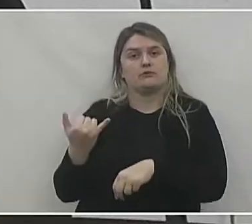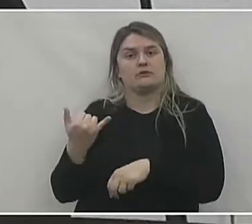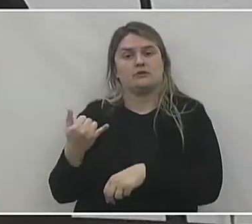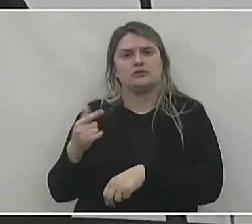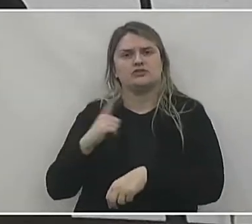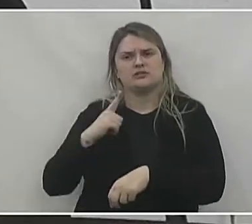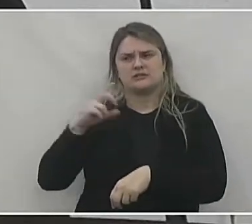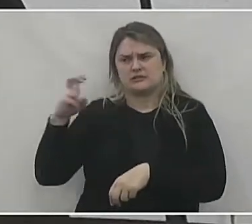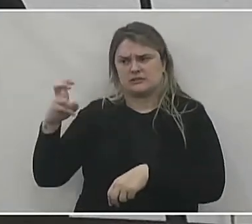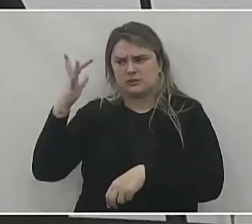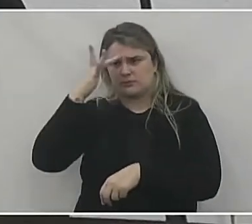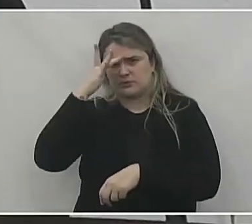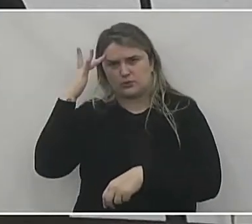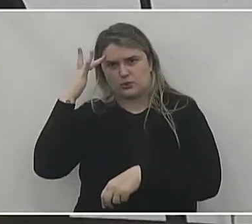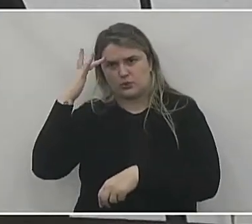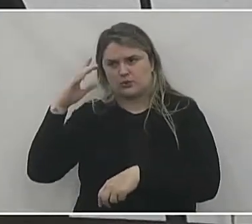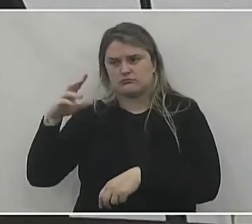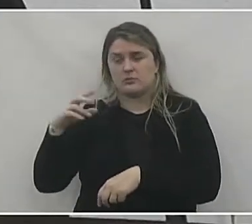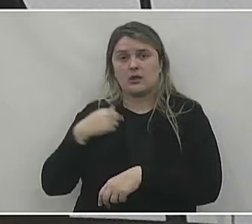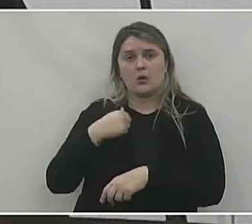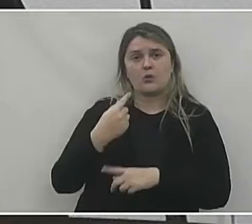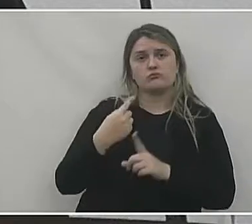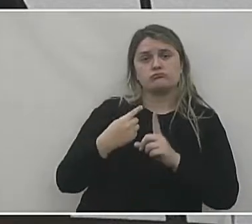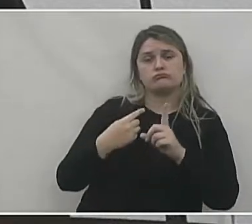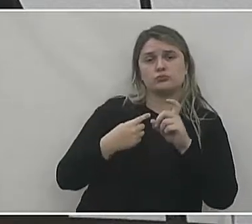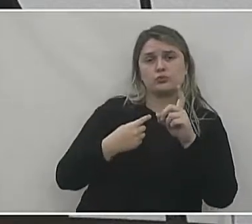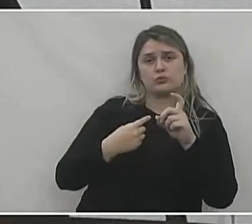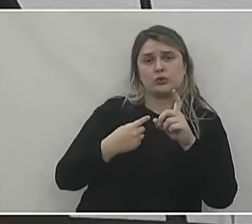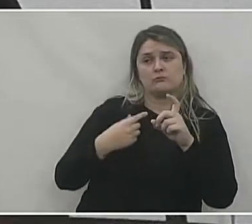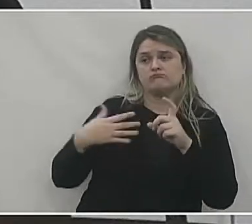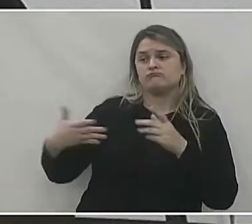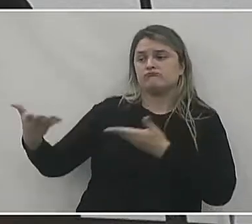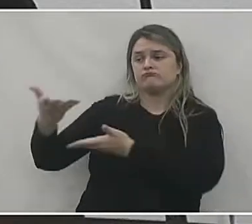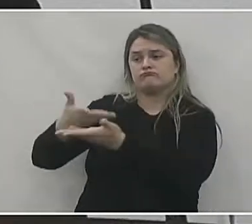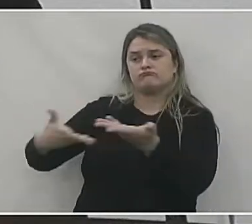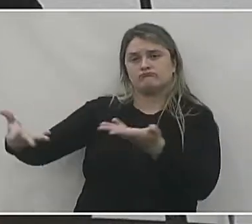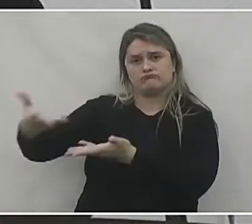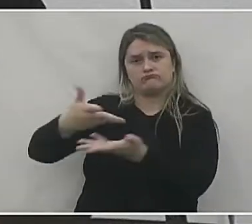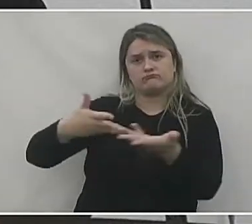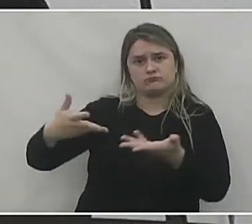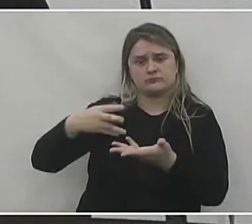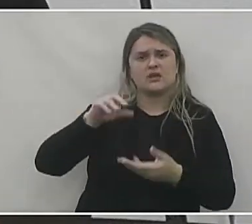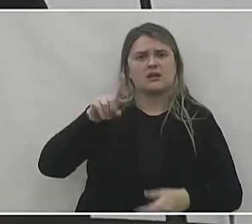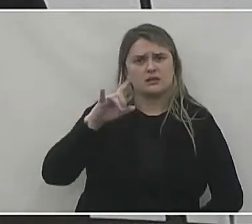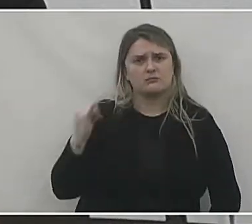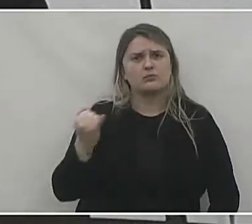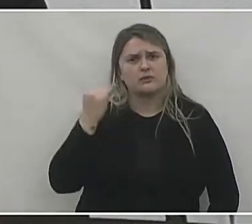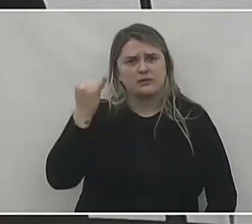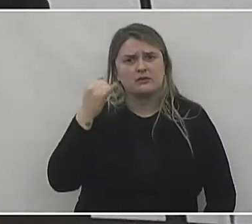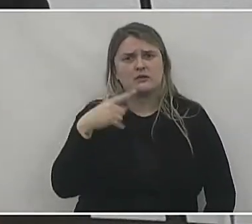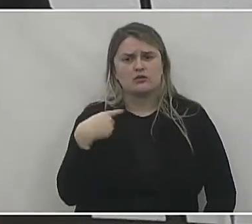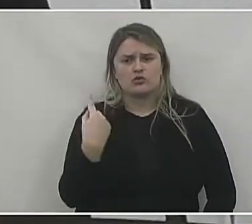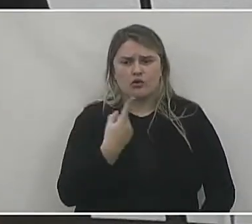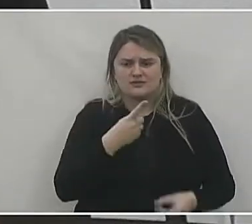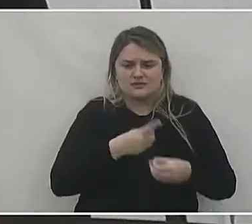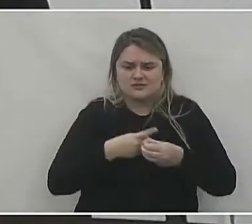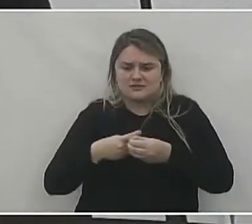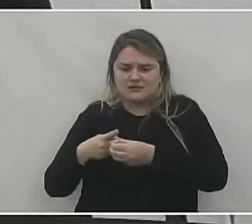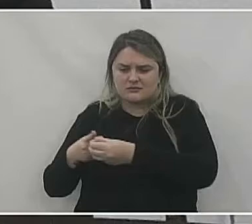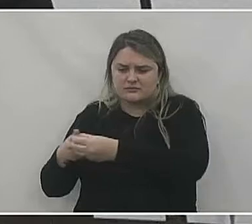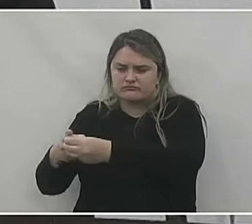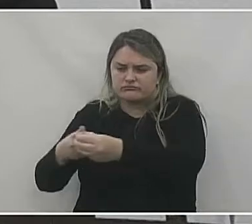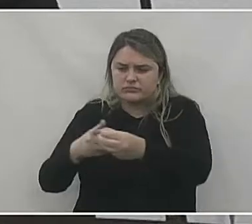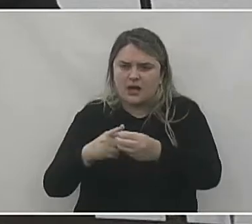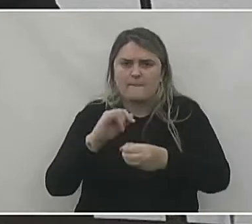em 5, eu era 1. Então, é importante que a região ocupe